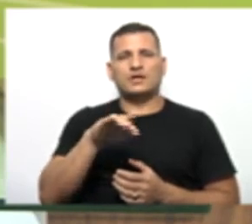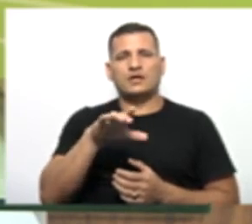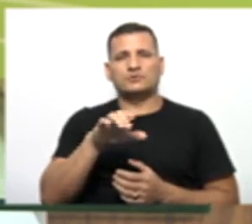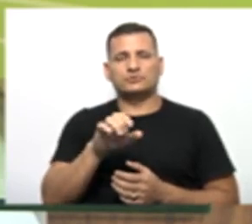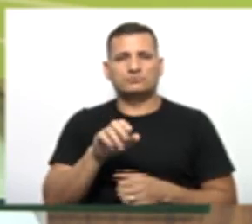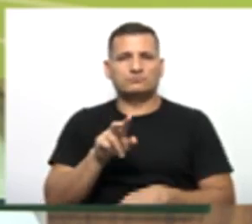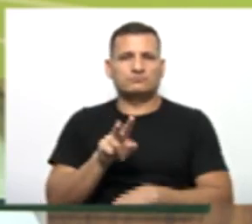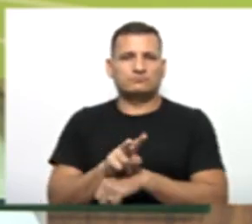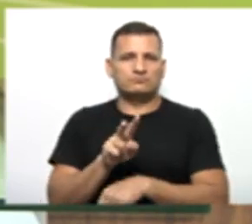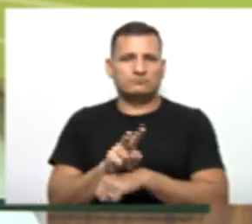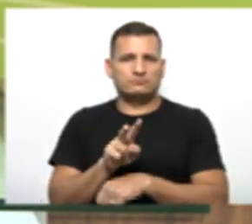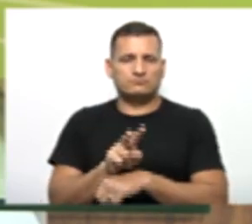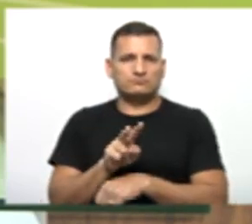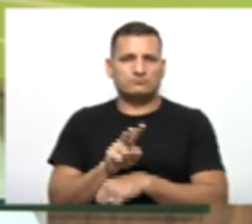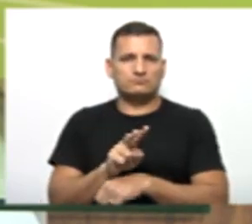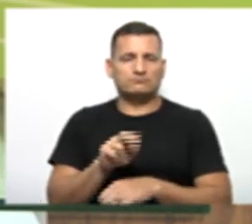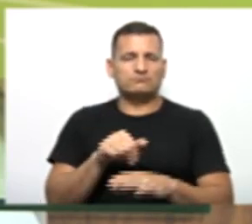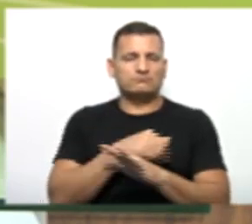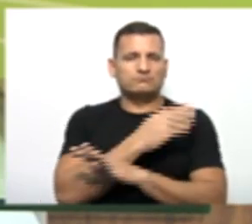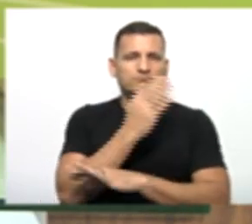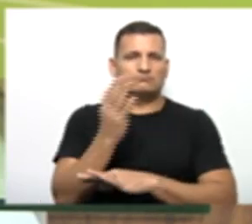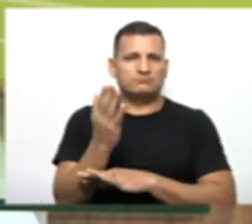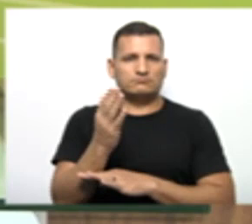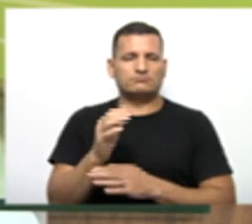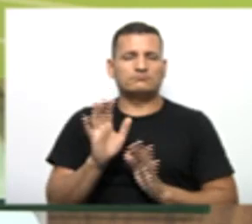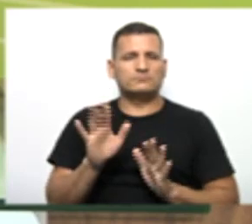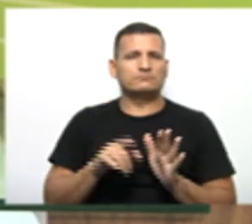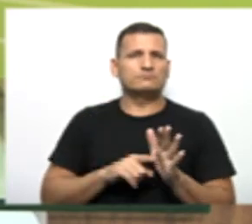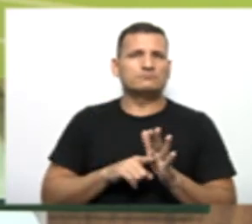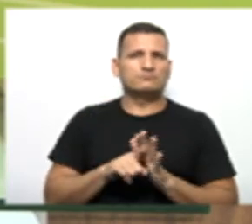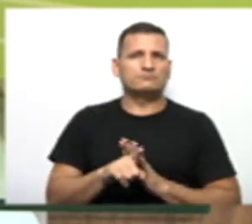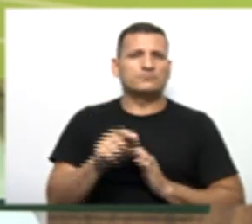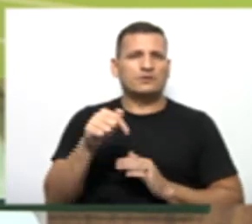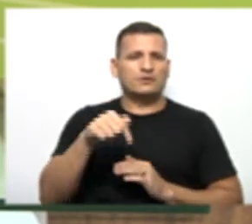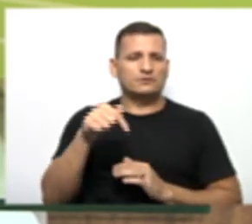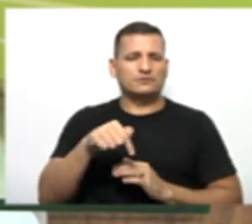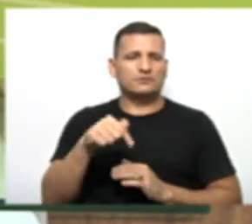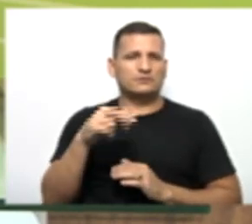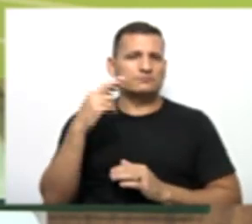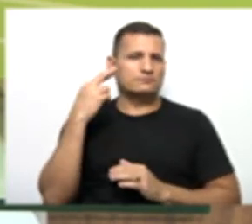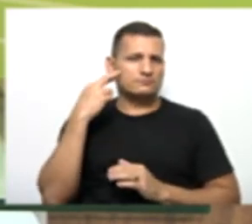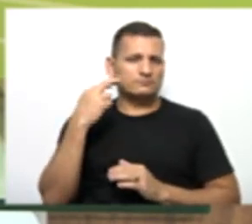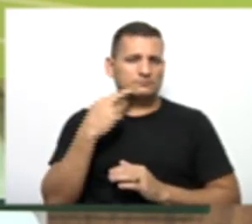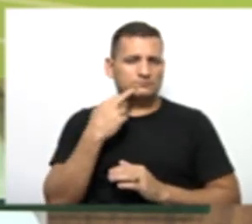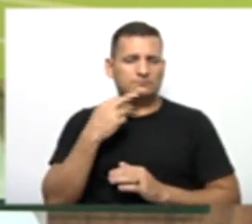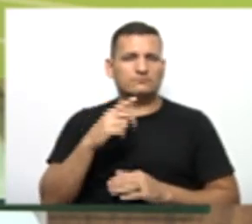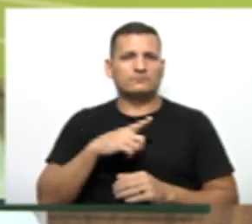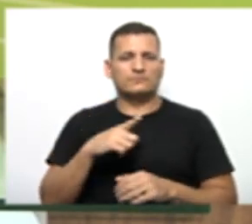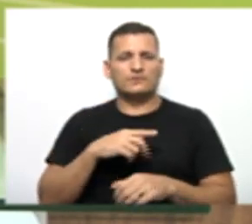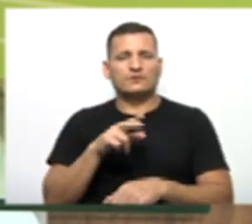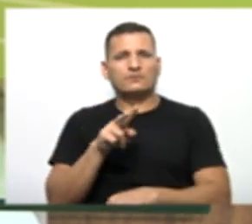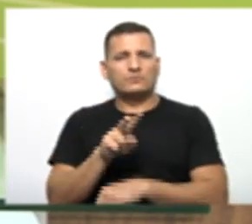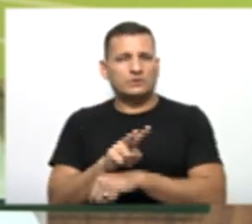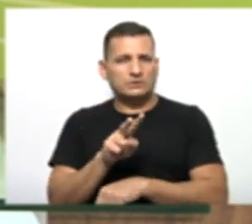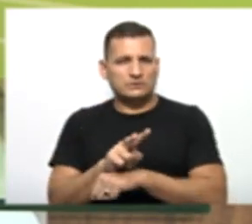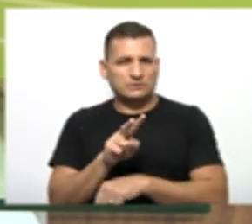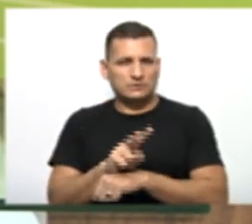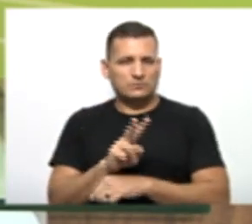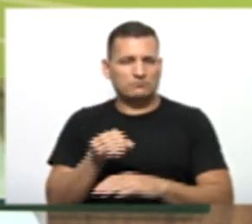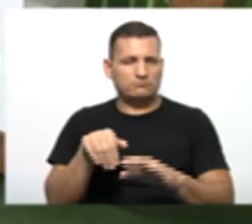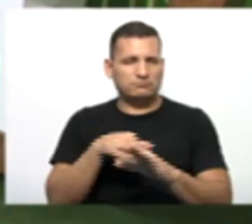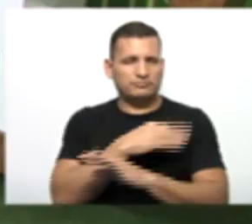integral. Sim. E a pergunta é: existe aqui no nosso estado de Rondônia unidades de proteção integral?